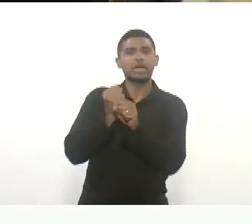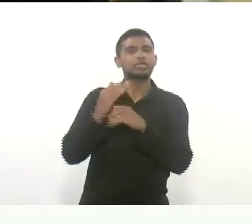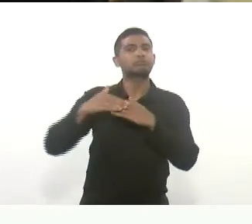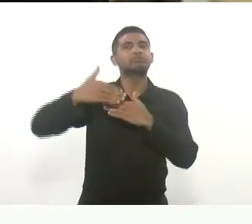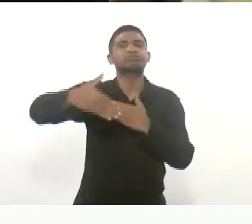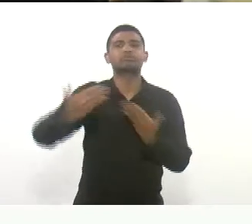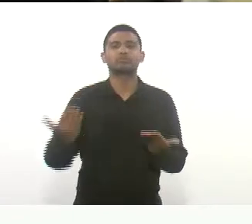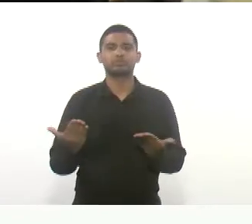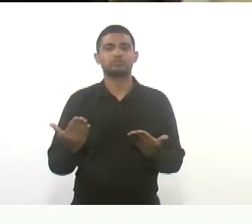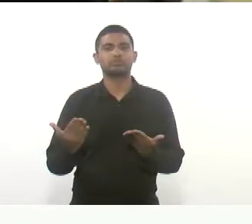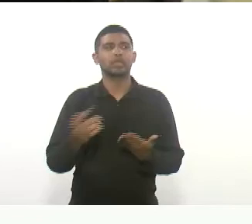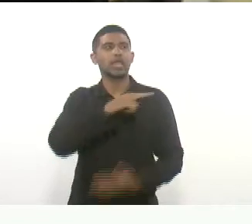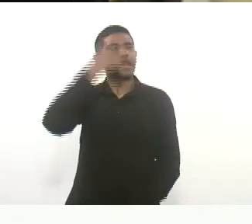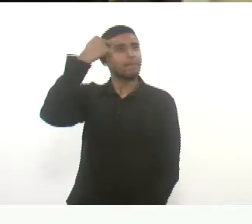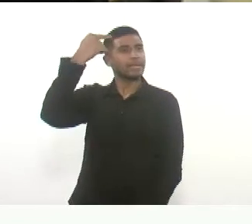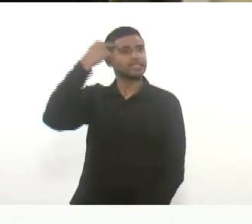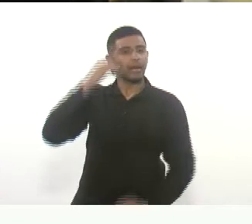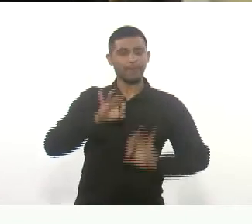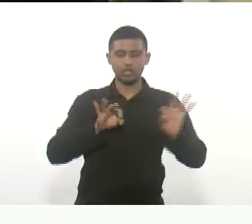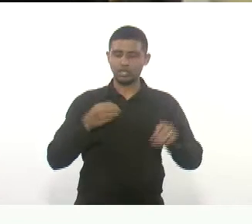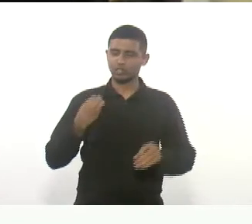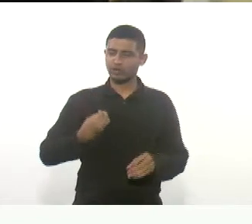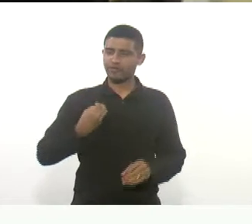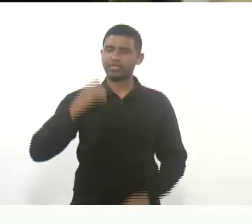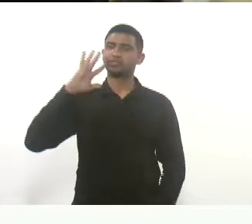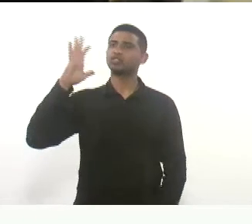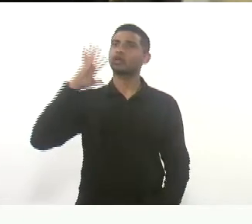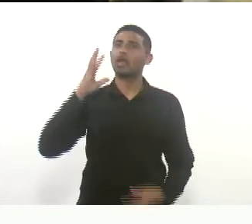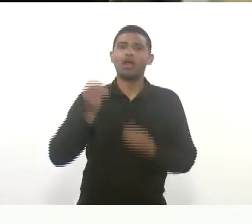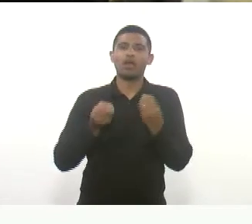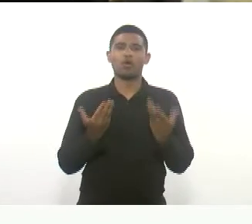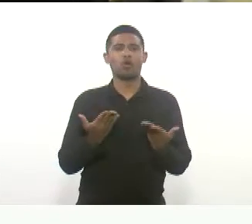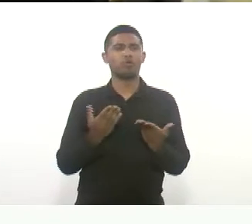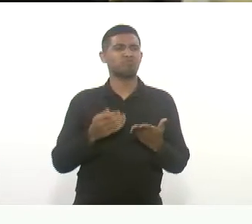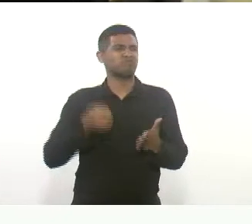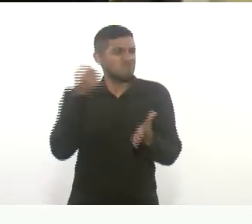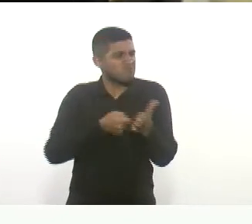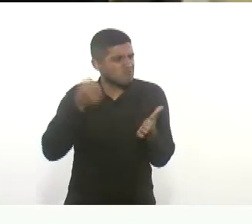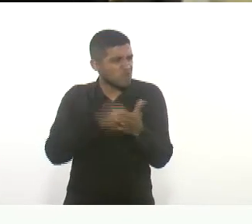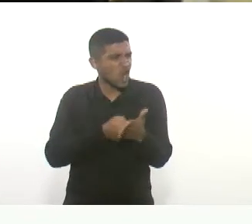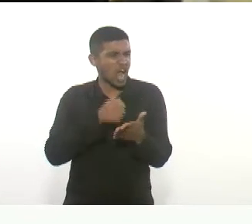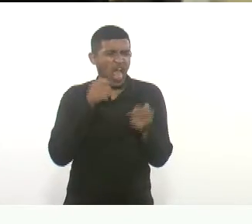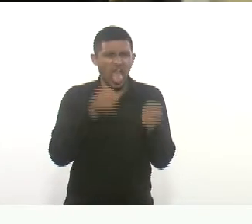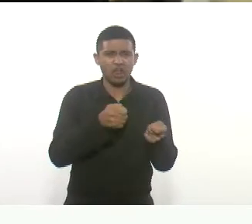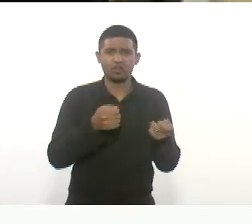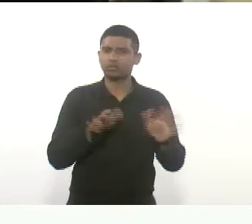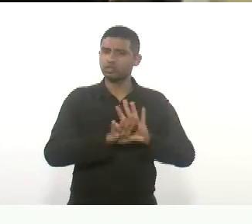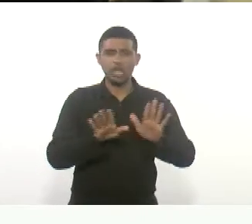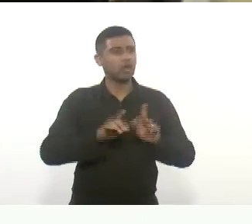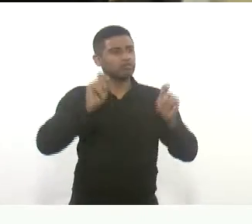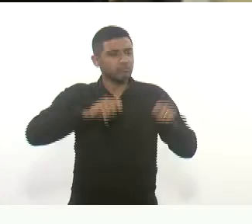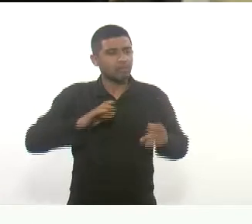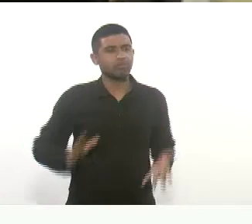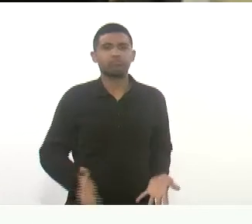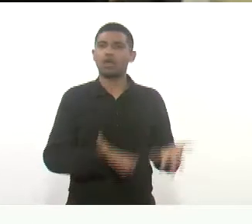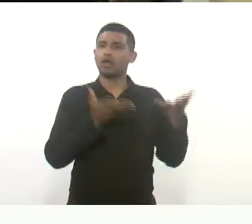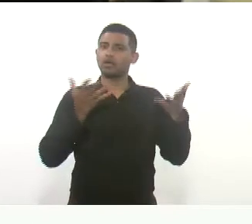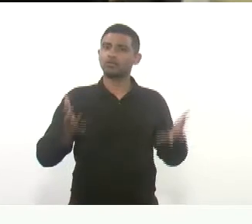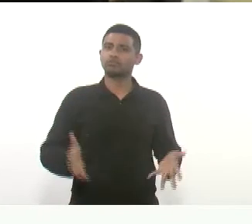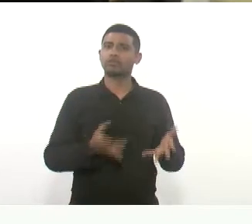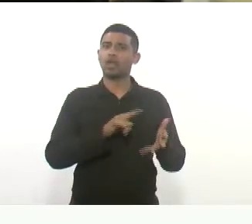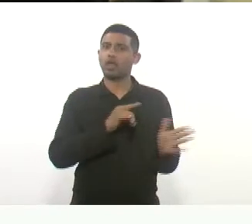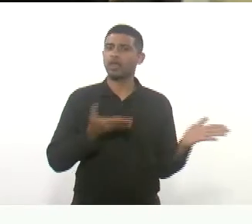como pensar um projeto de vida, como sonhar. Então, não é forçar nada, mas é realmente o estímulo a esse